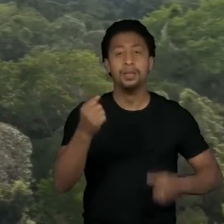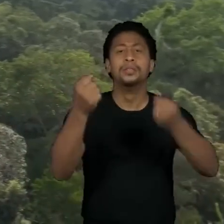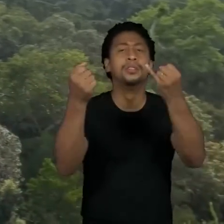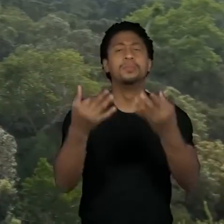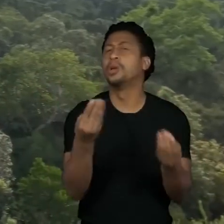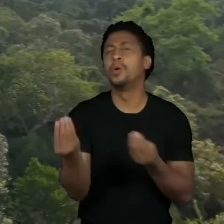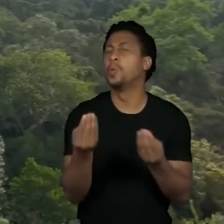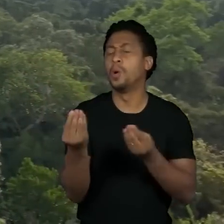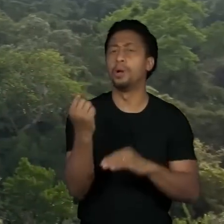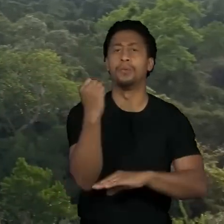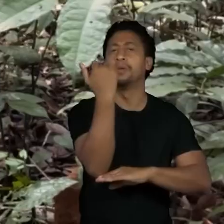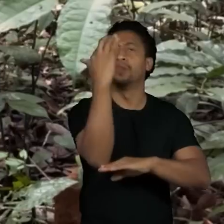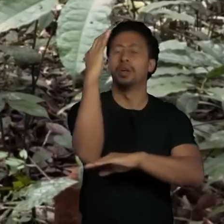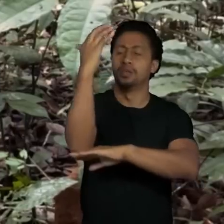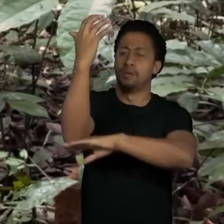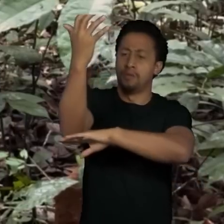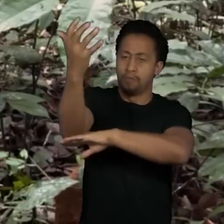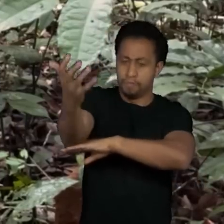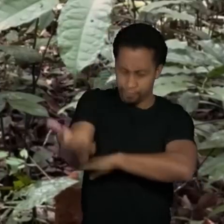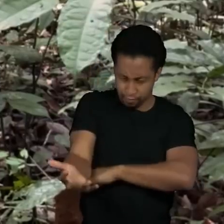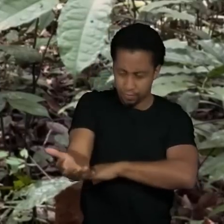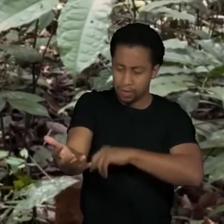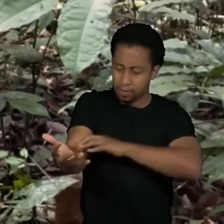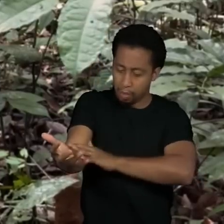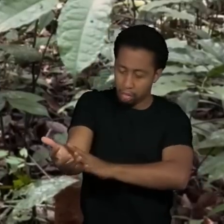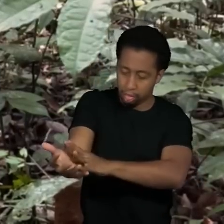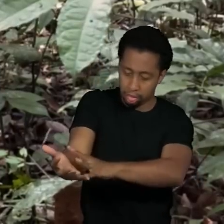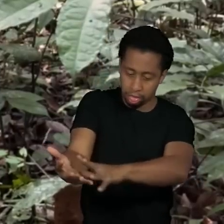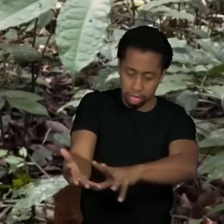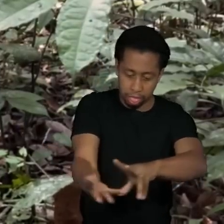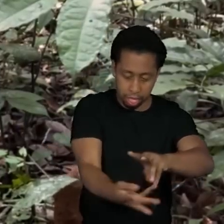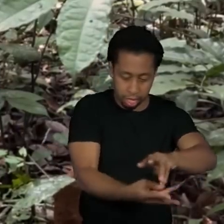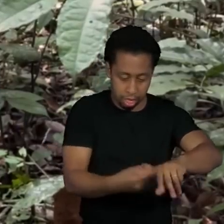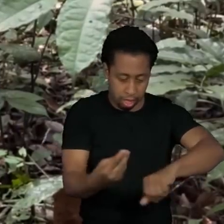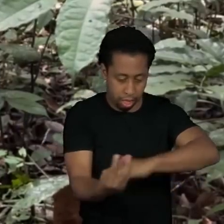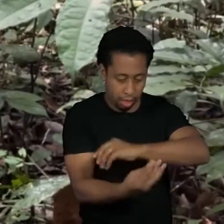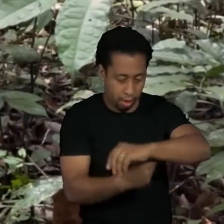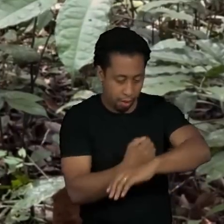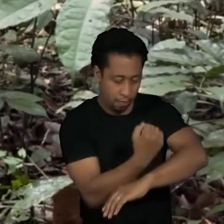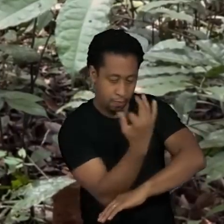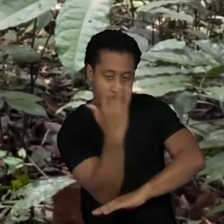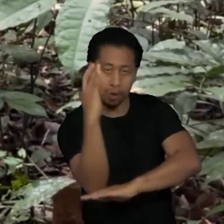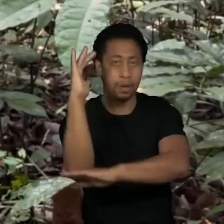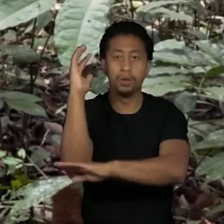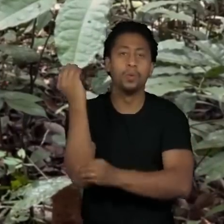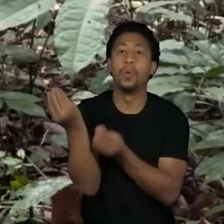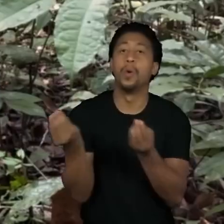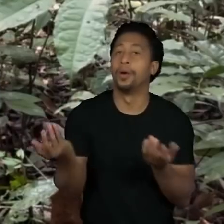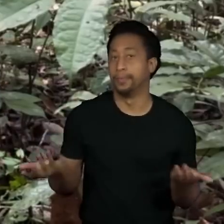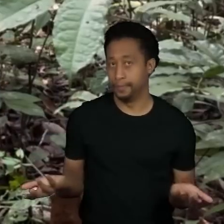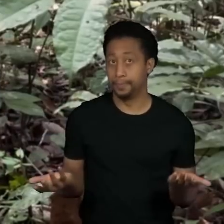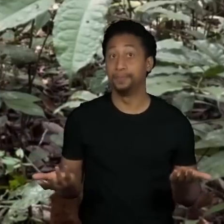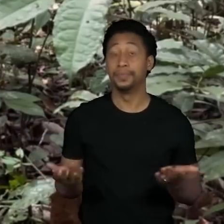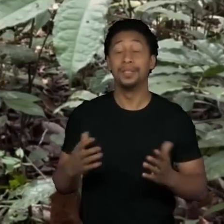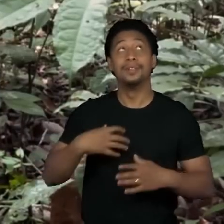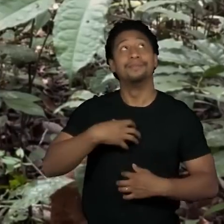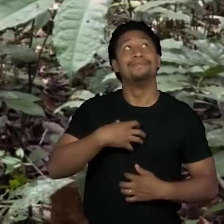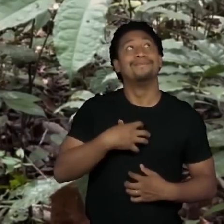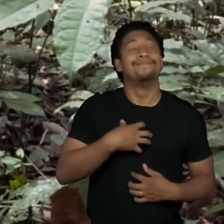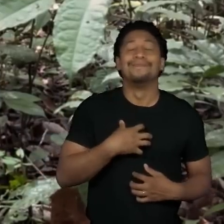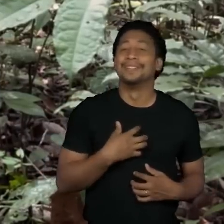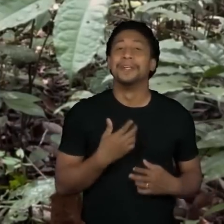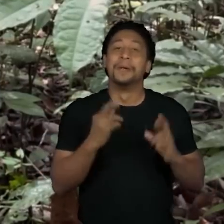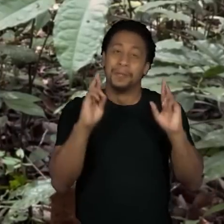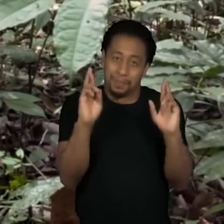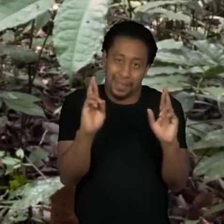da floresta. Os resultados da regeneração, eles são resultados de esperança, porque eles trazem para a gente